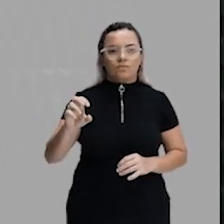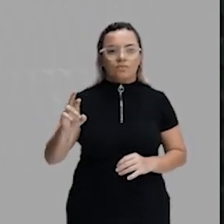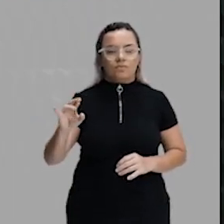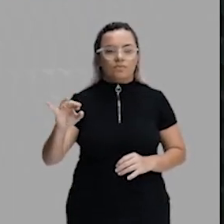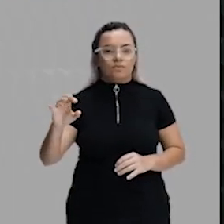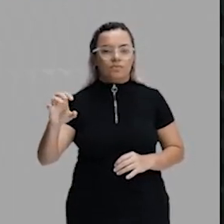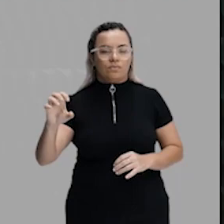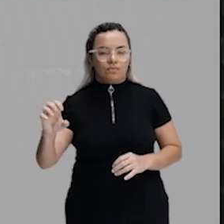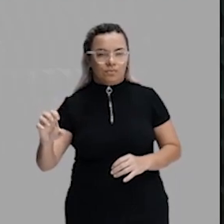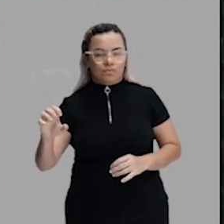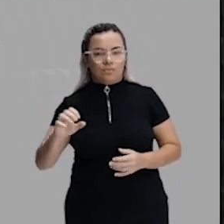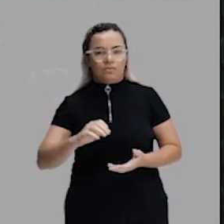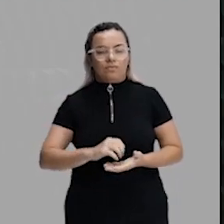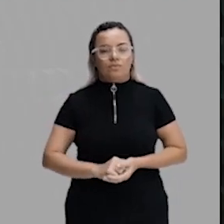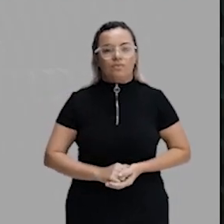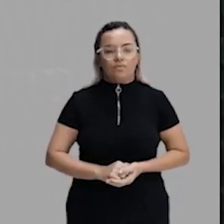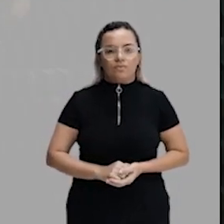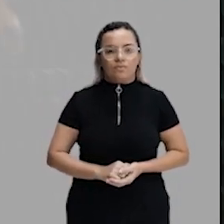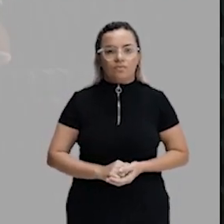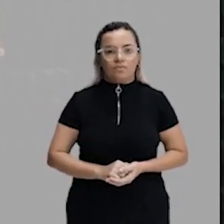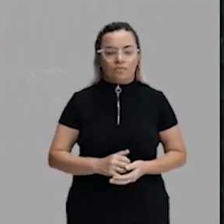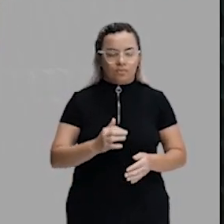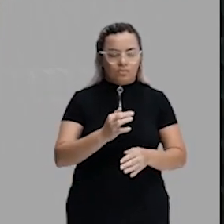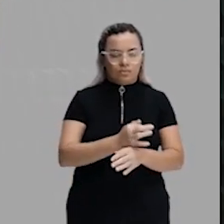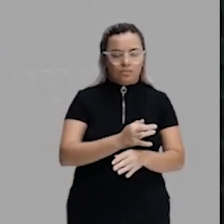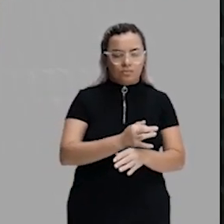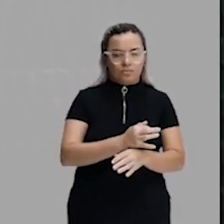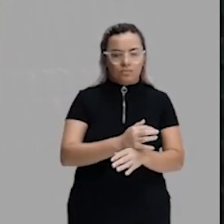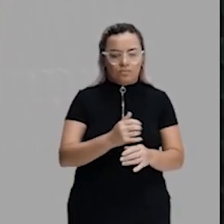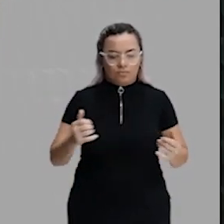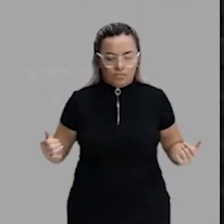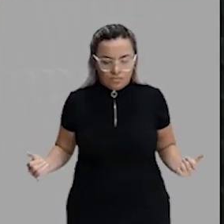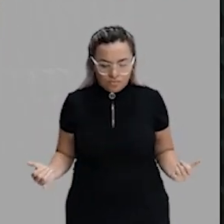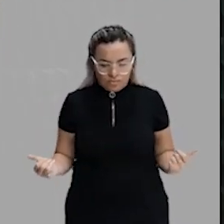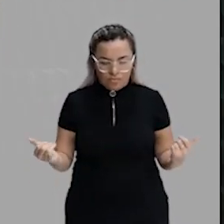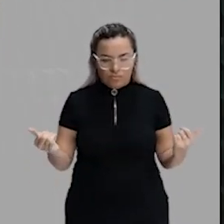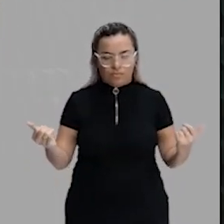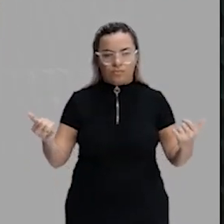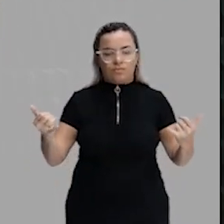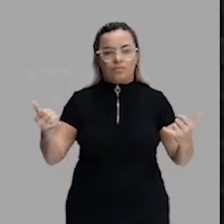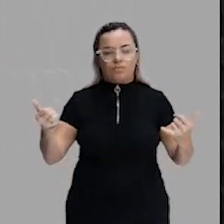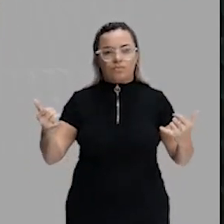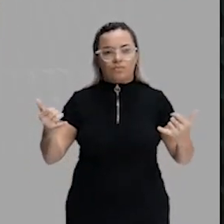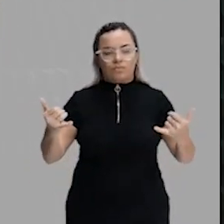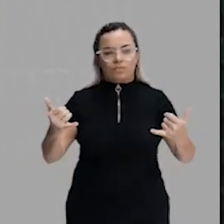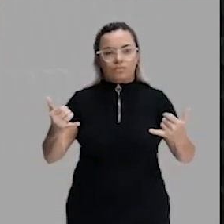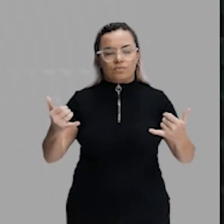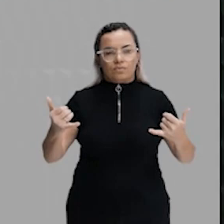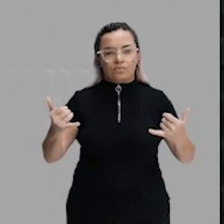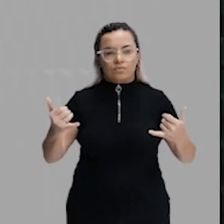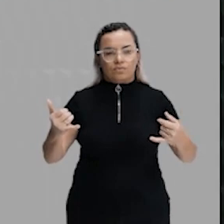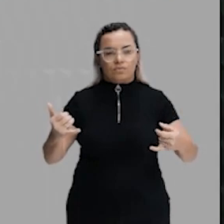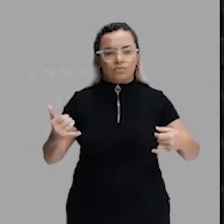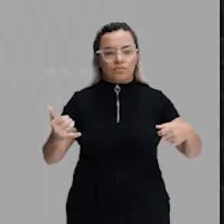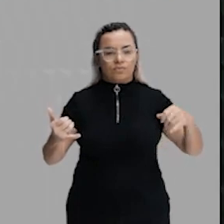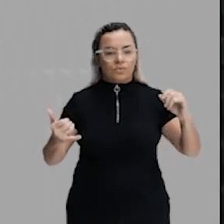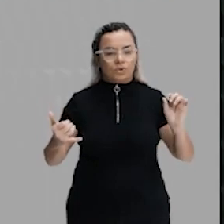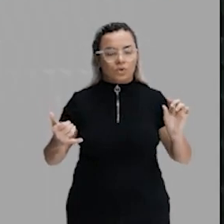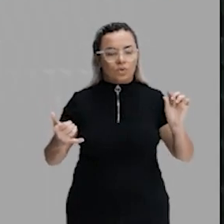os resistores, nos circuitos elétricos, eles são colocados um após o